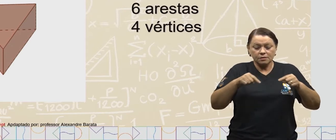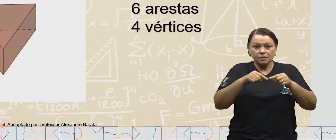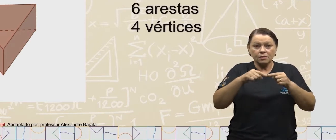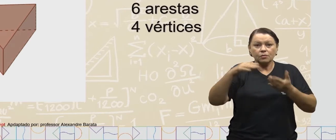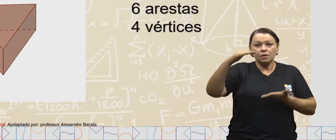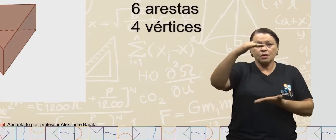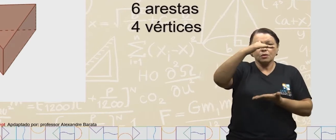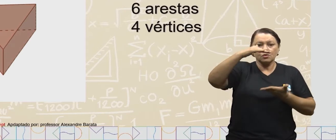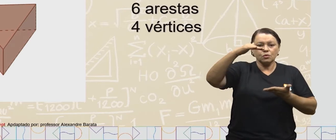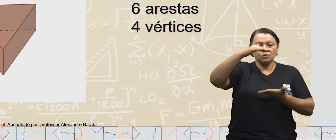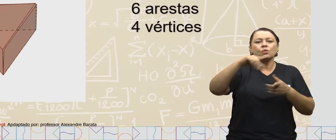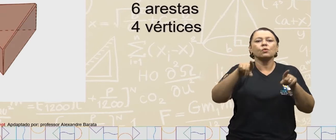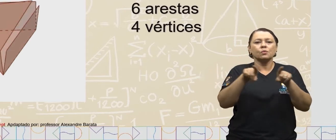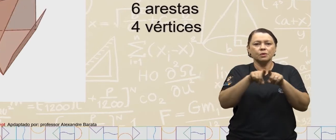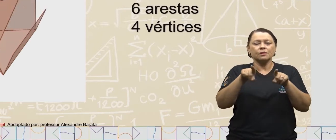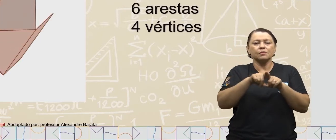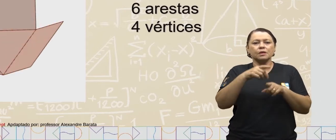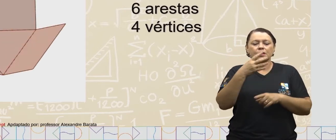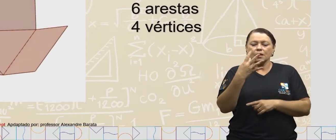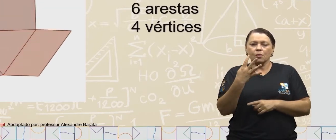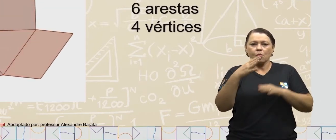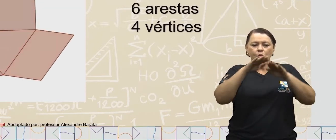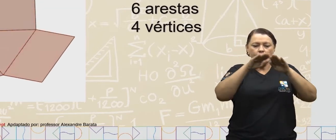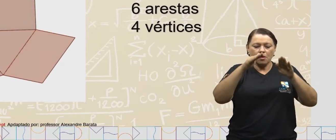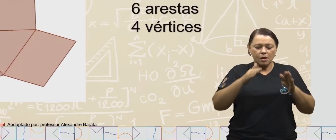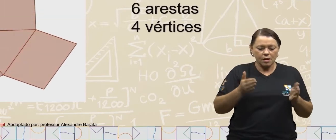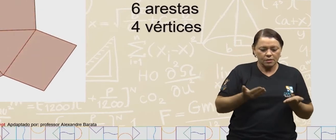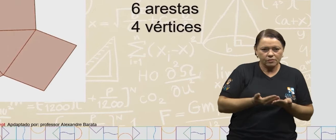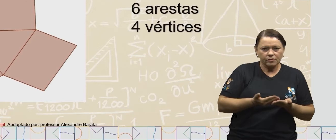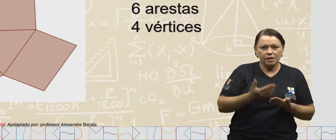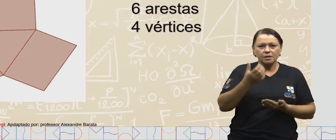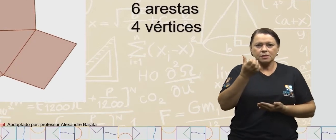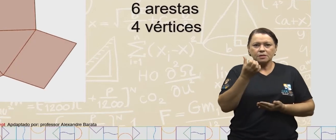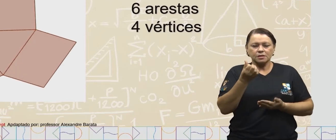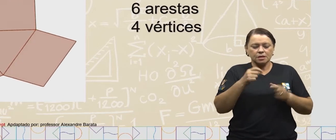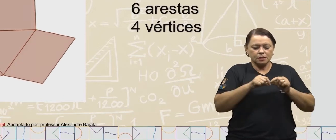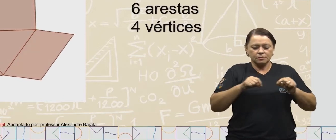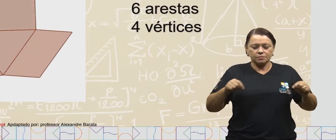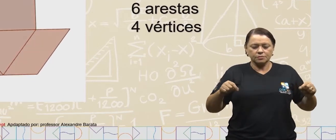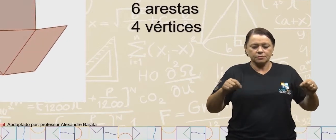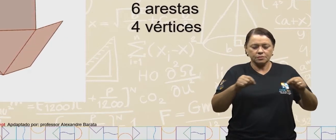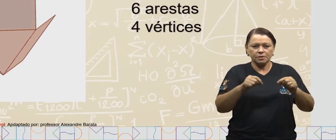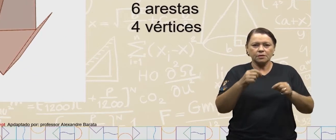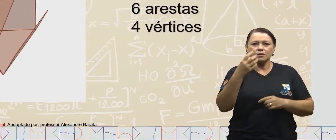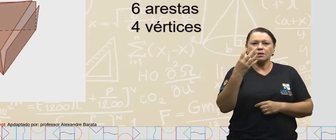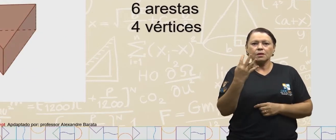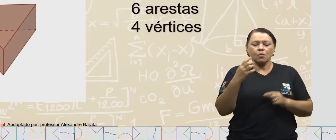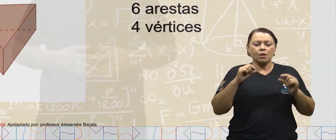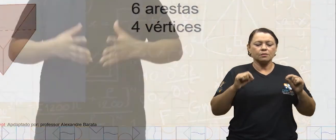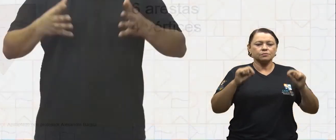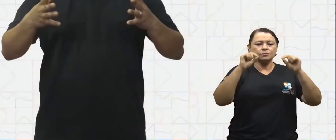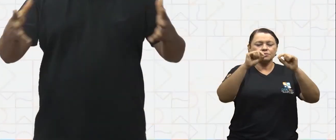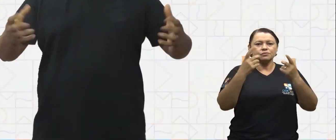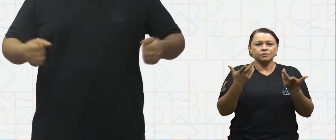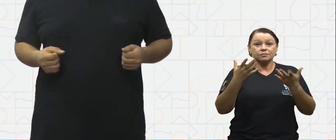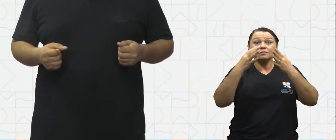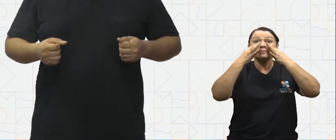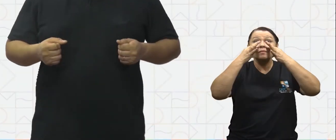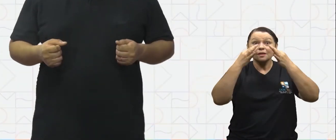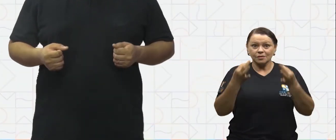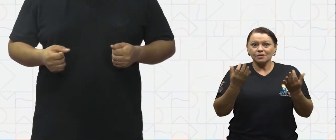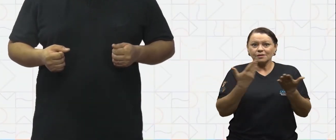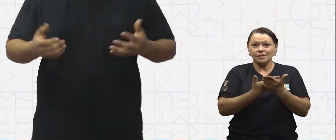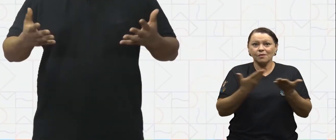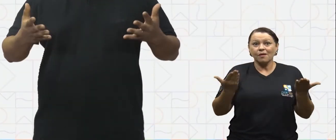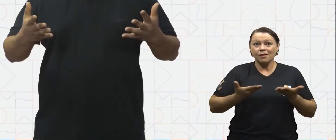e um topo em triângulo. Ele possui 4 faces, 6 arestas e 4 vértices. Atento à aula